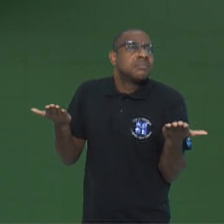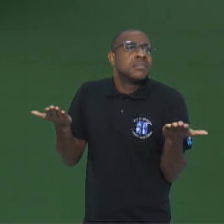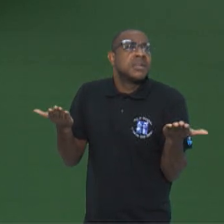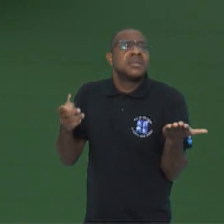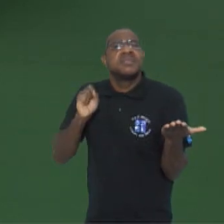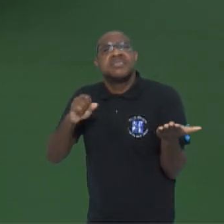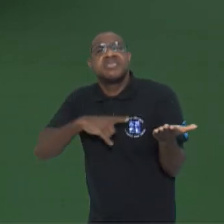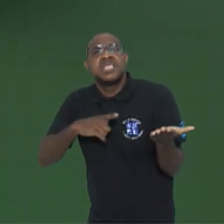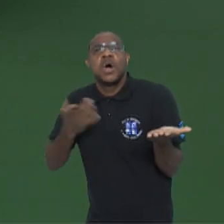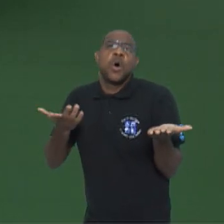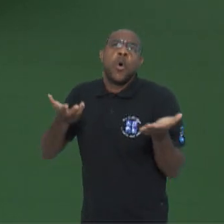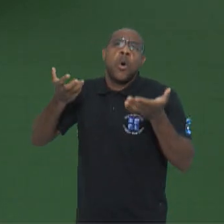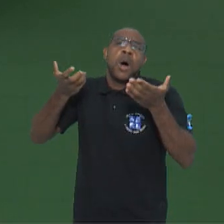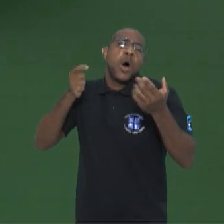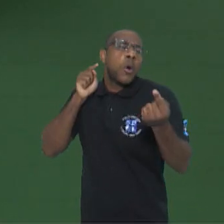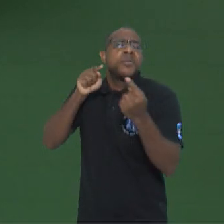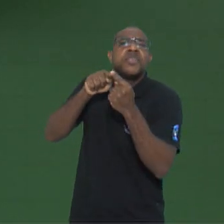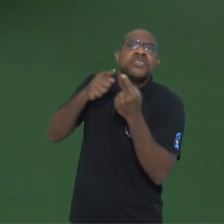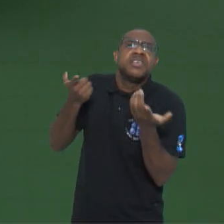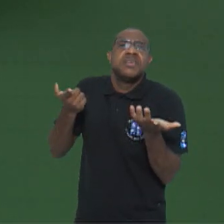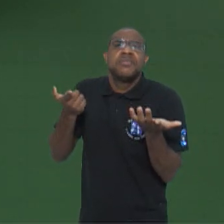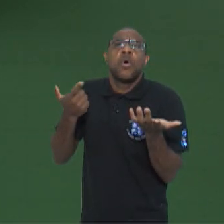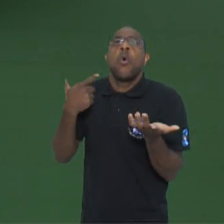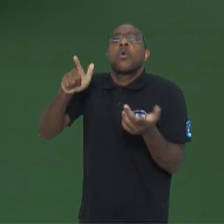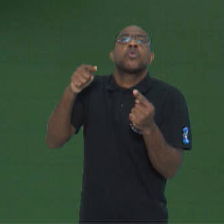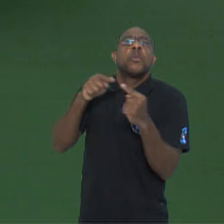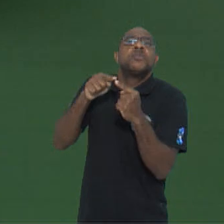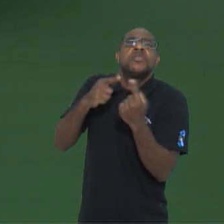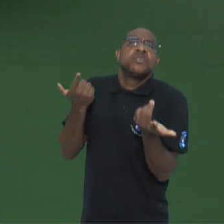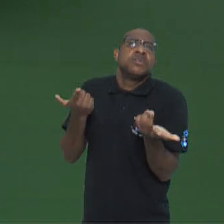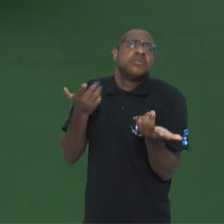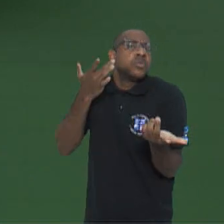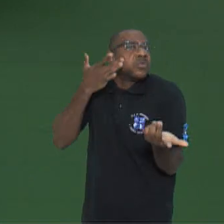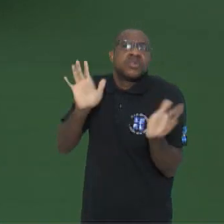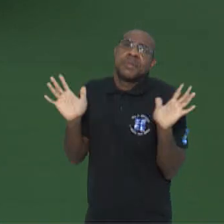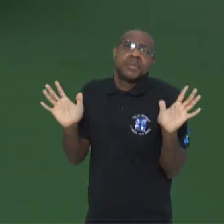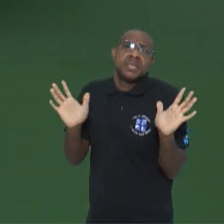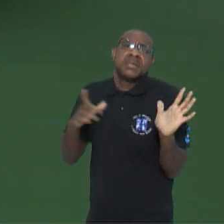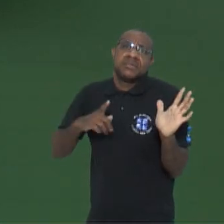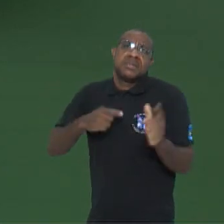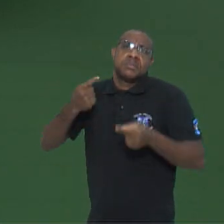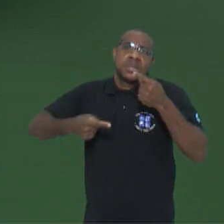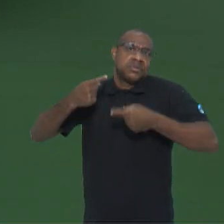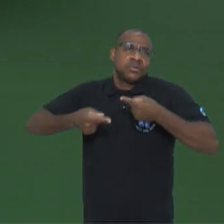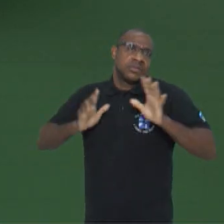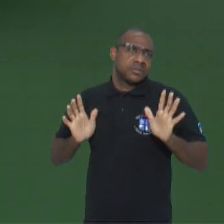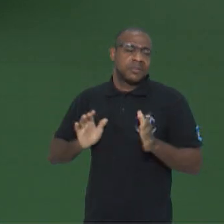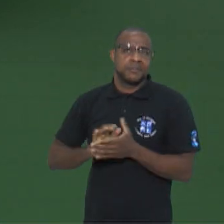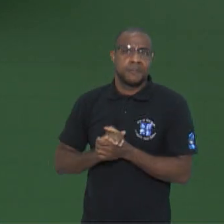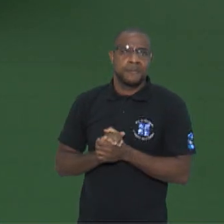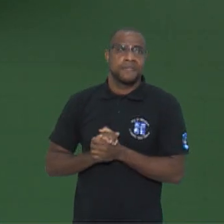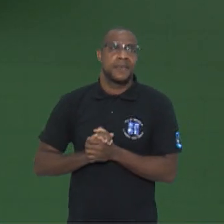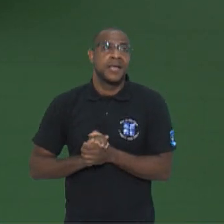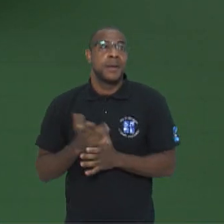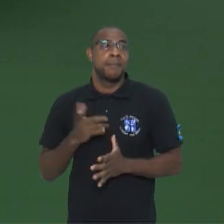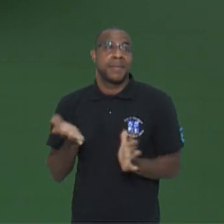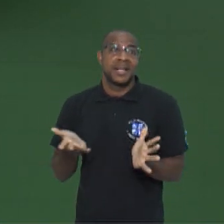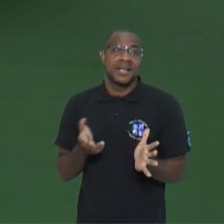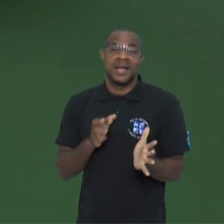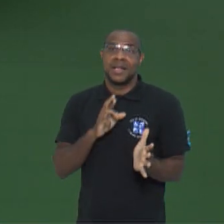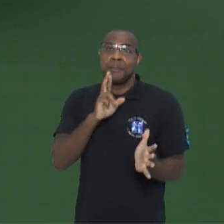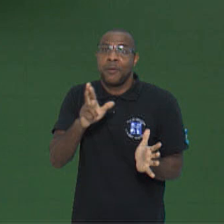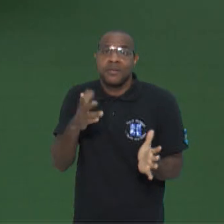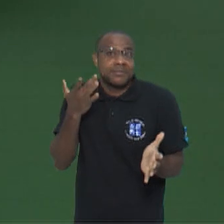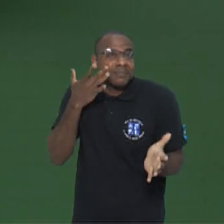haviam objetivos secundários. Então, essa é uma grande discussão, mas enfim, eu não estou aqui para dar a resposta, mas sim a